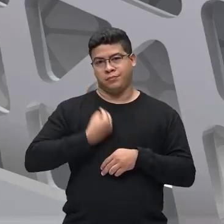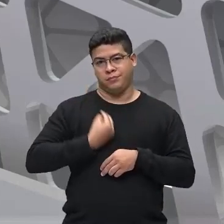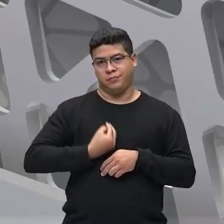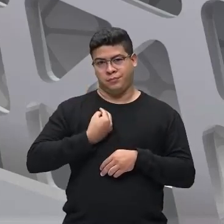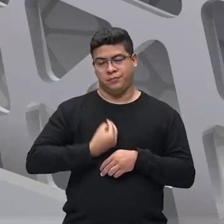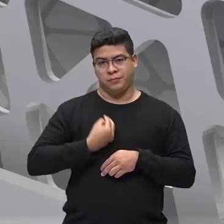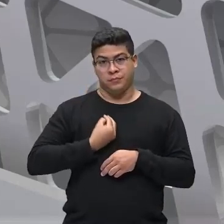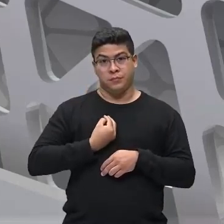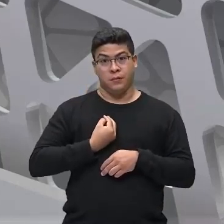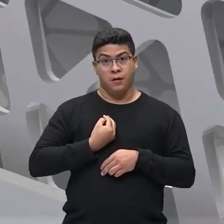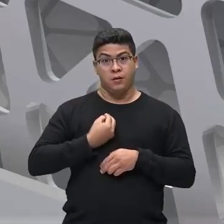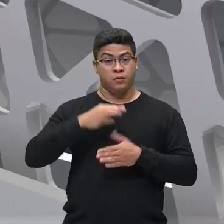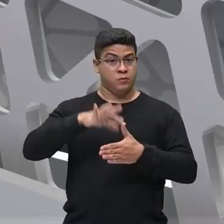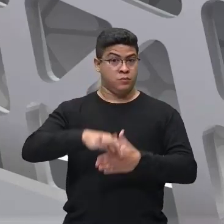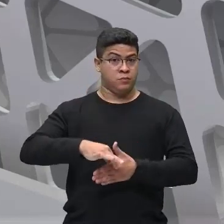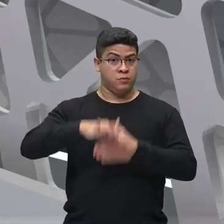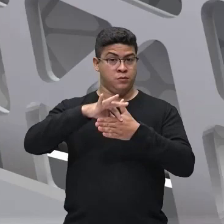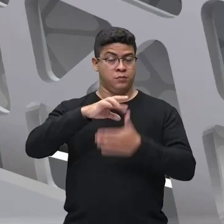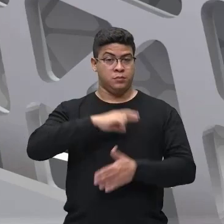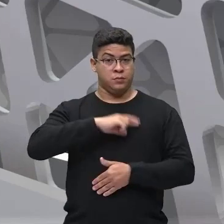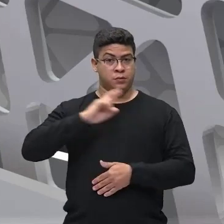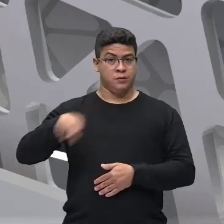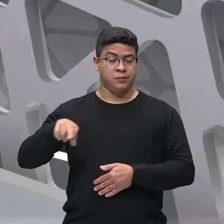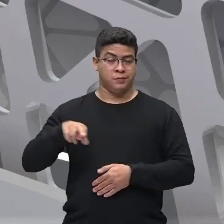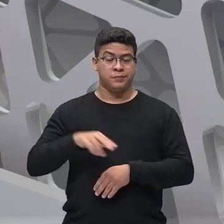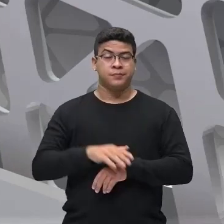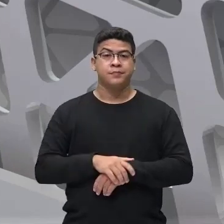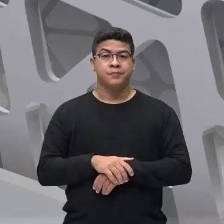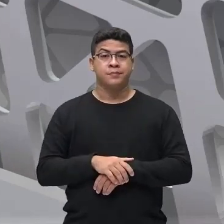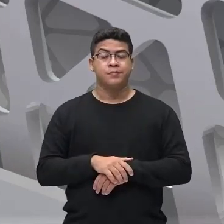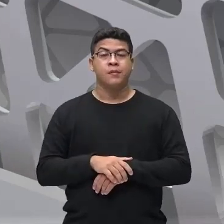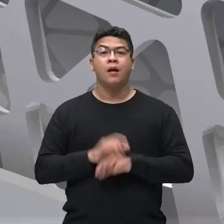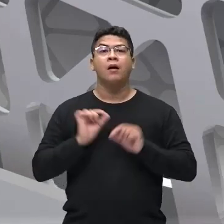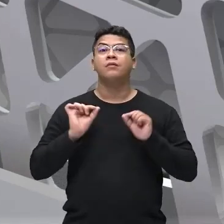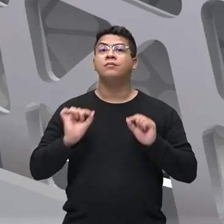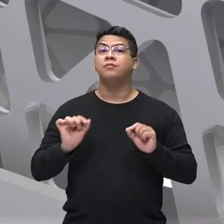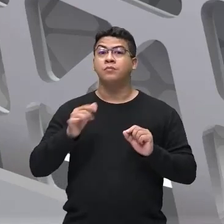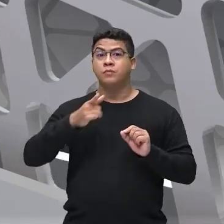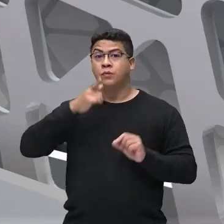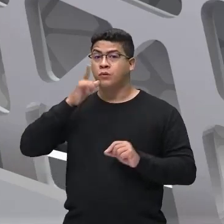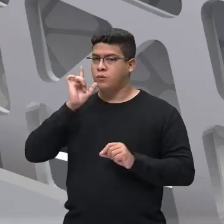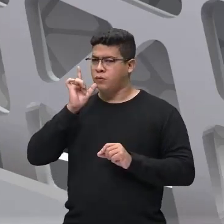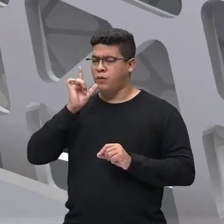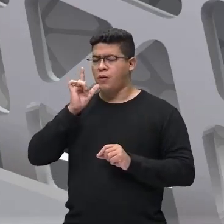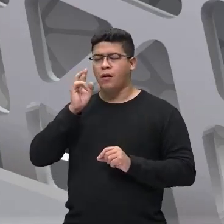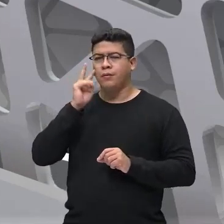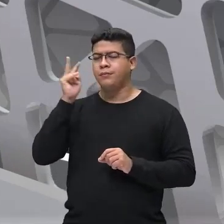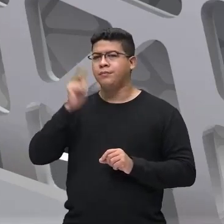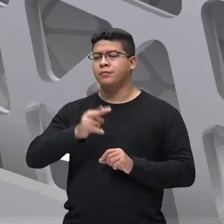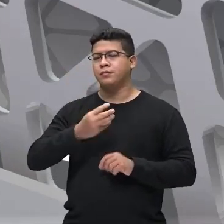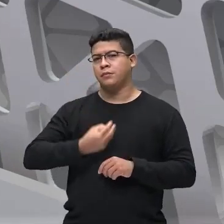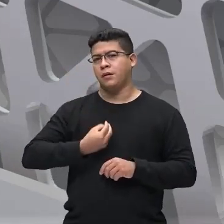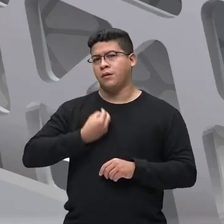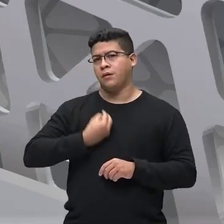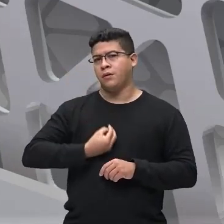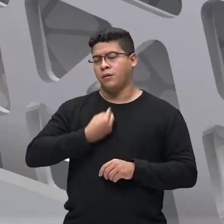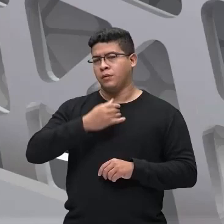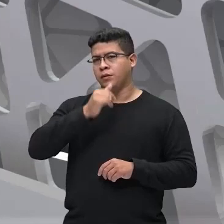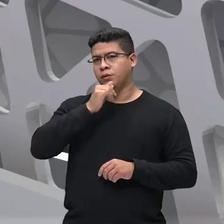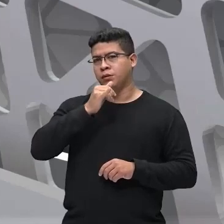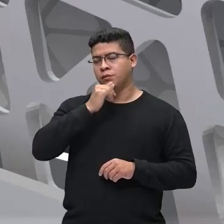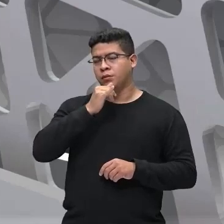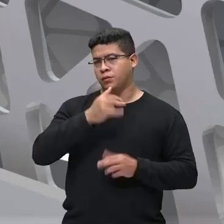líderes religiosos. Lembrem que ontem nós vimos o exemplo de vida de muitos